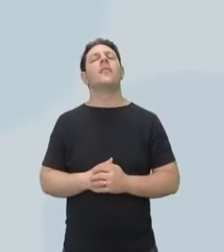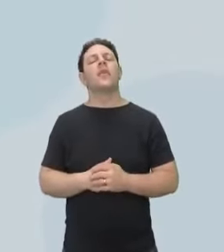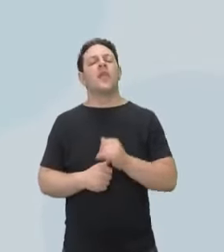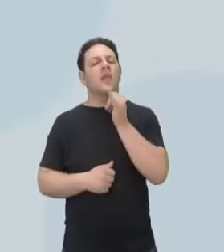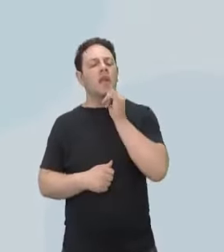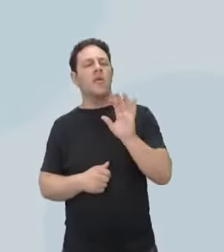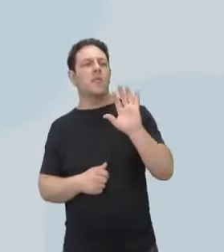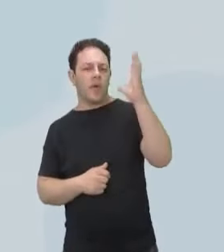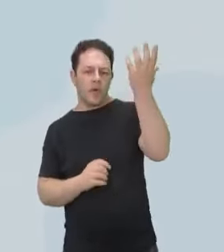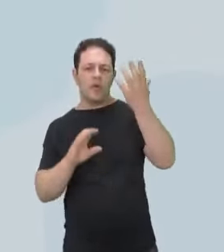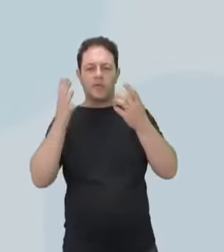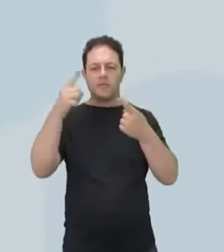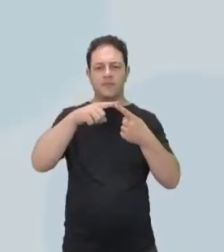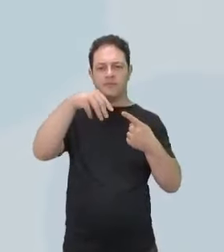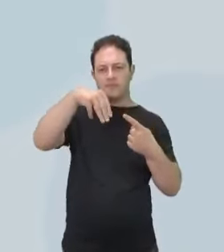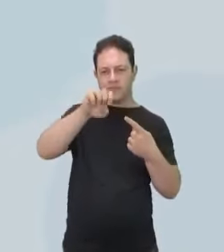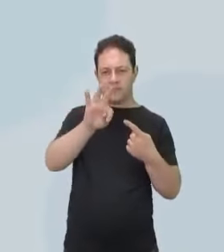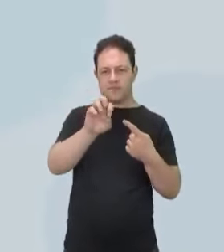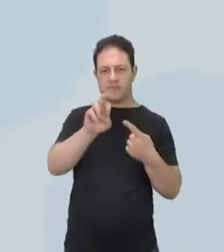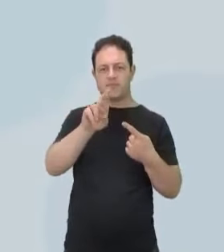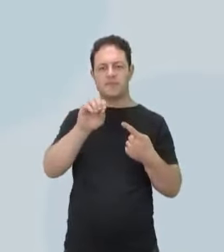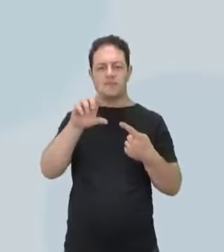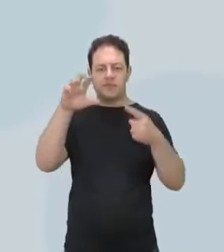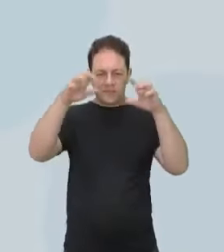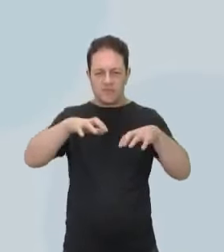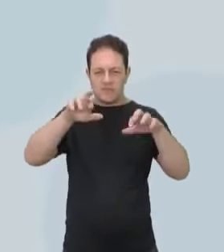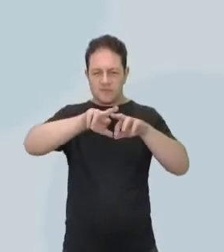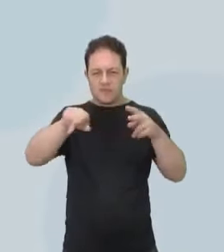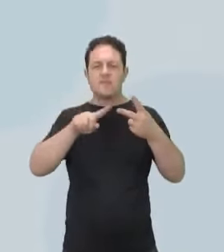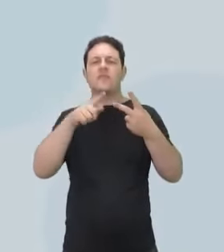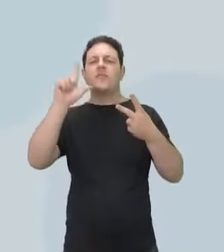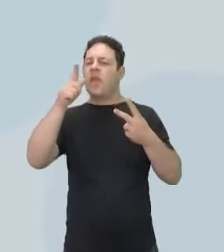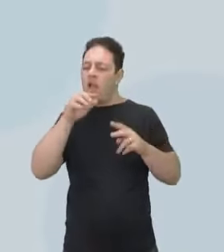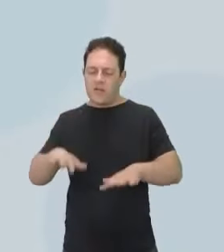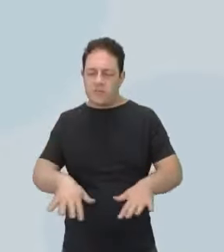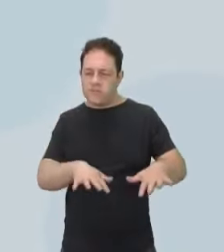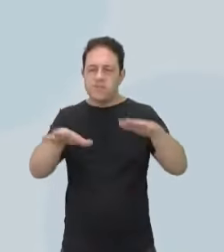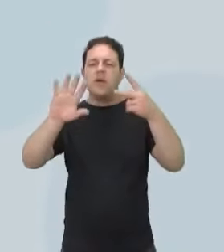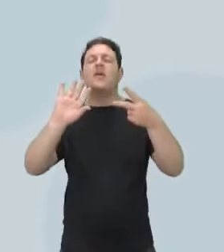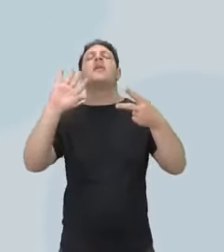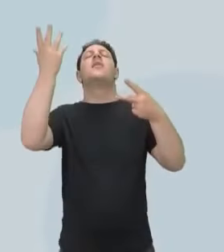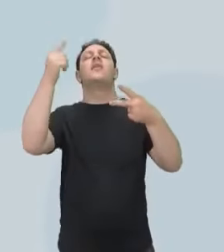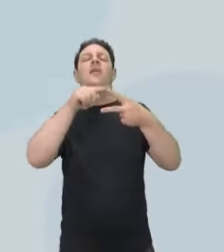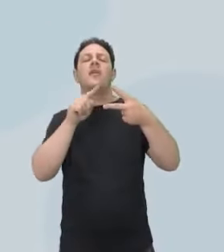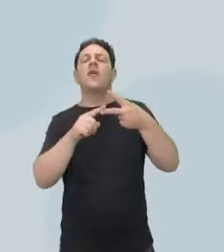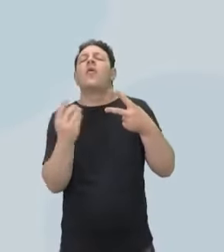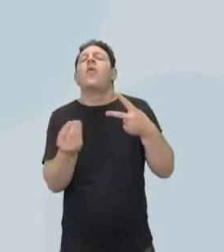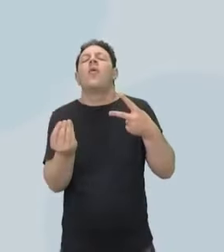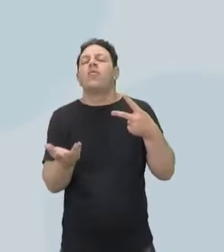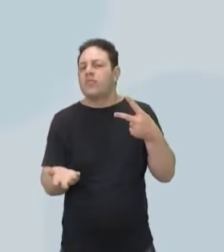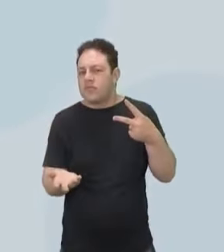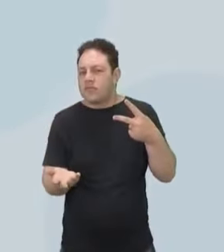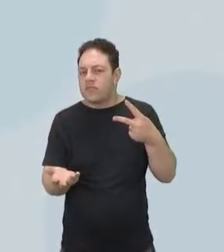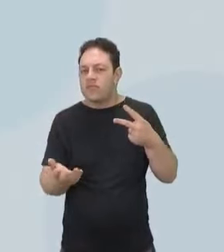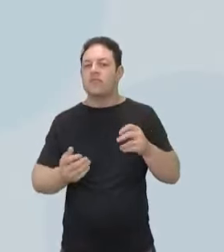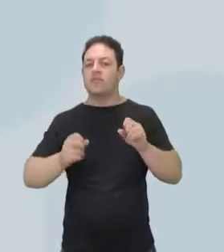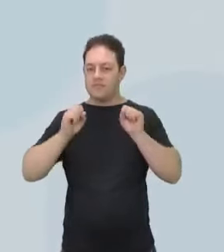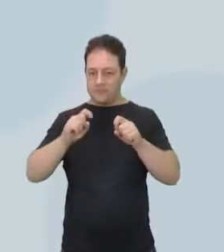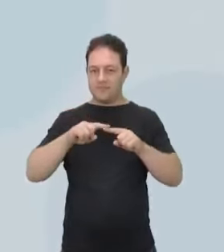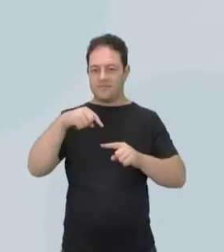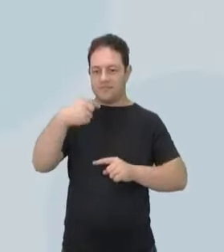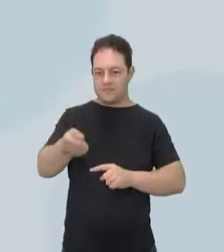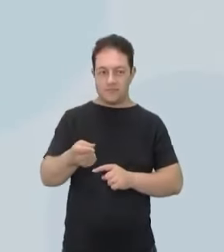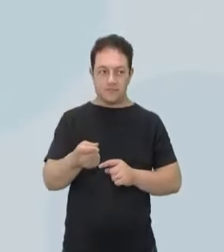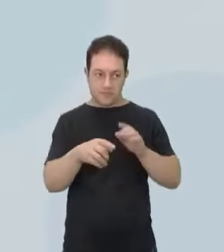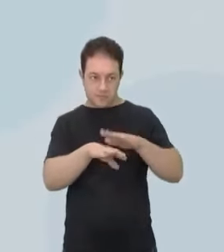os eventos meteorológicos e hidrológicos acontecem? O que dá origem a esses eventos? Posso passar? Pode. Quer